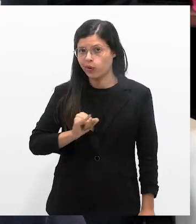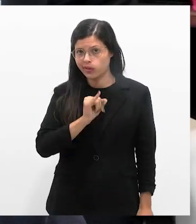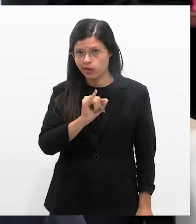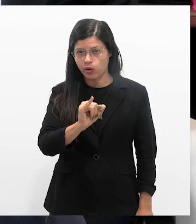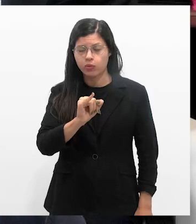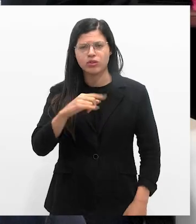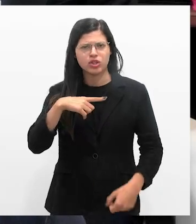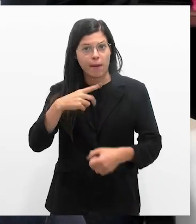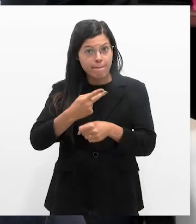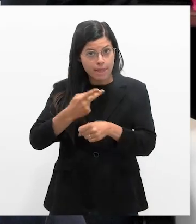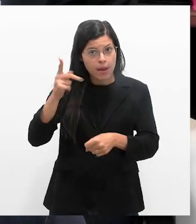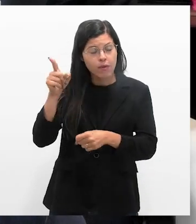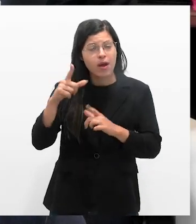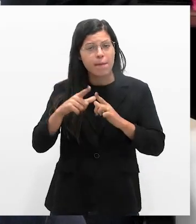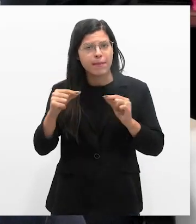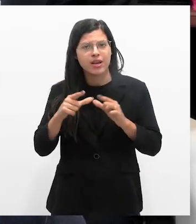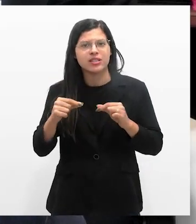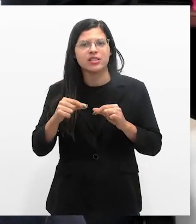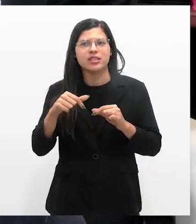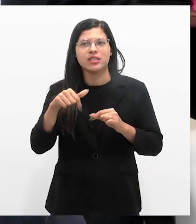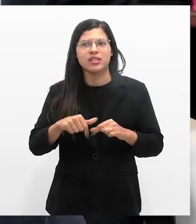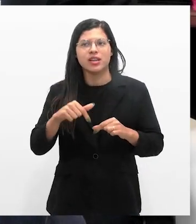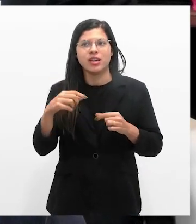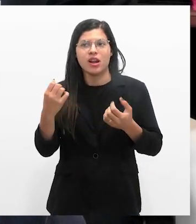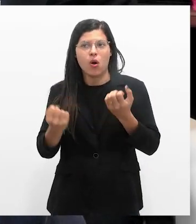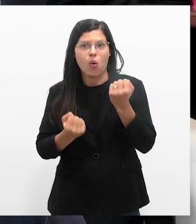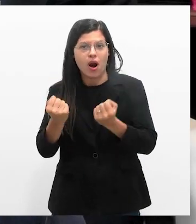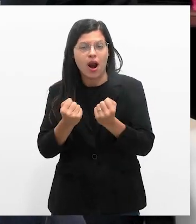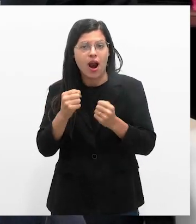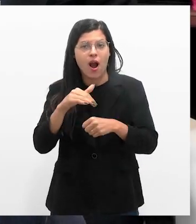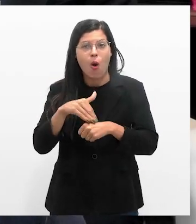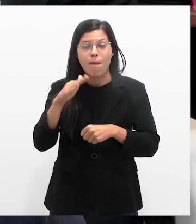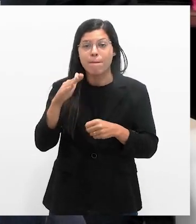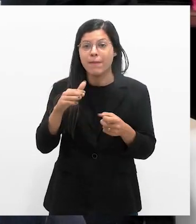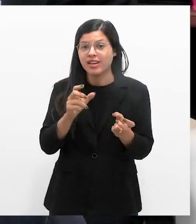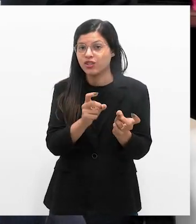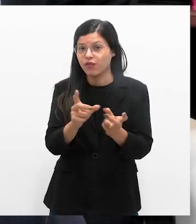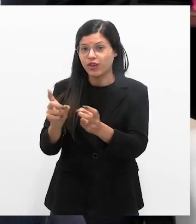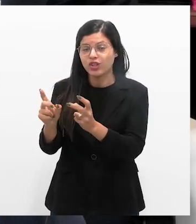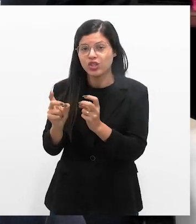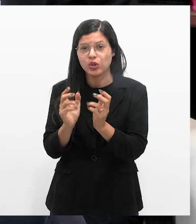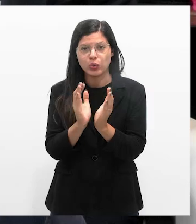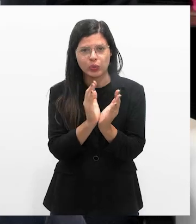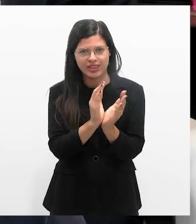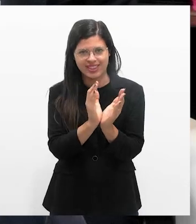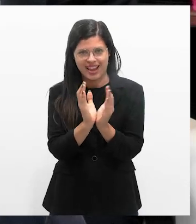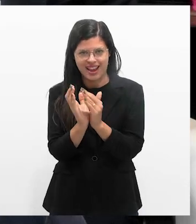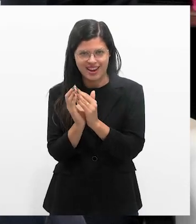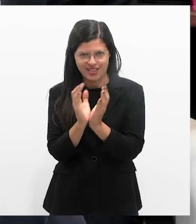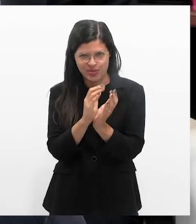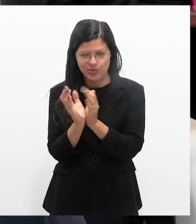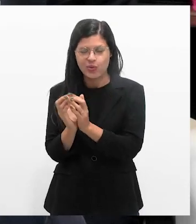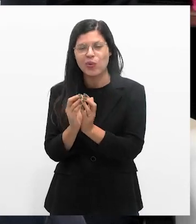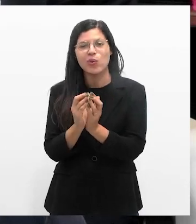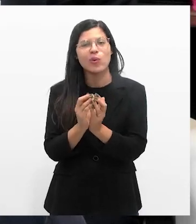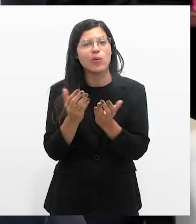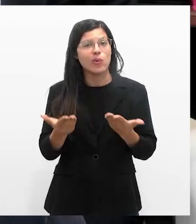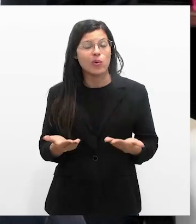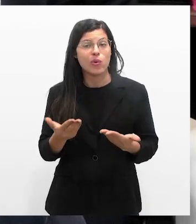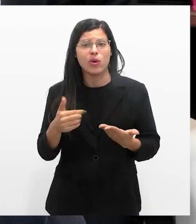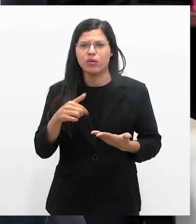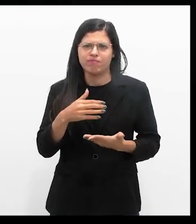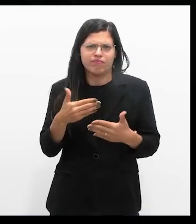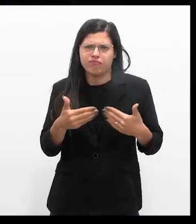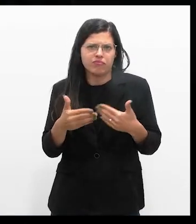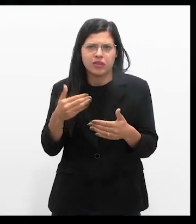as empresas. O carro mais vendido da Renault era uma equipe de 50% e 50%. Olha. Não importa se ele estava vendo mais a estabilidade e